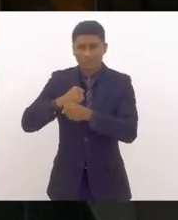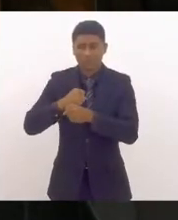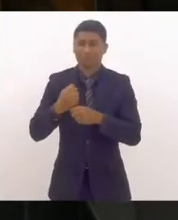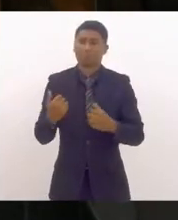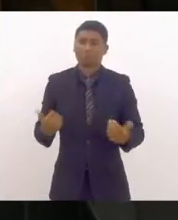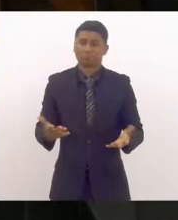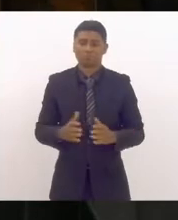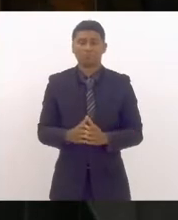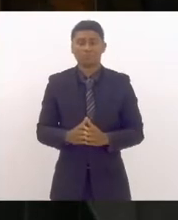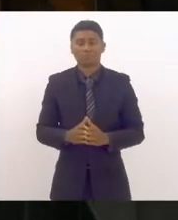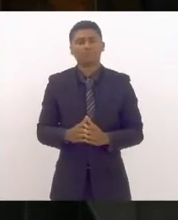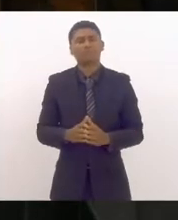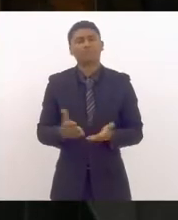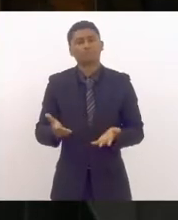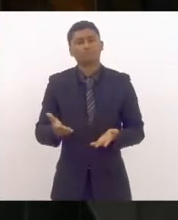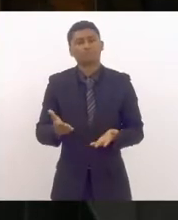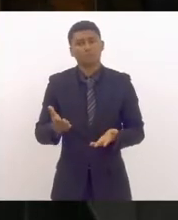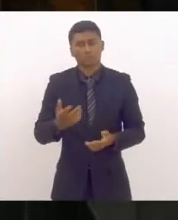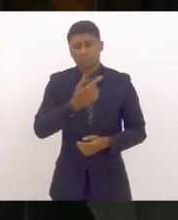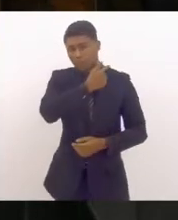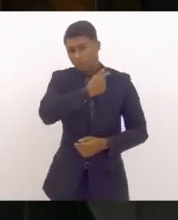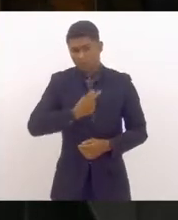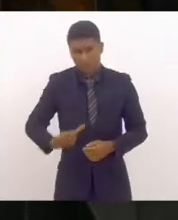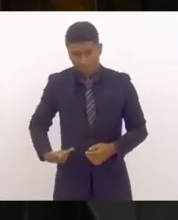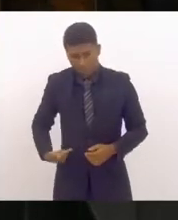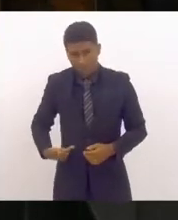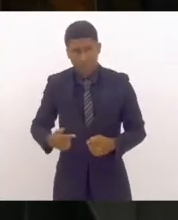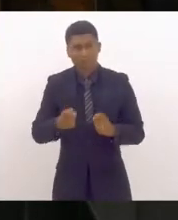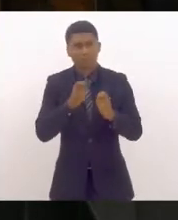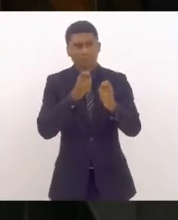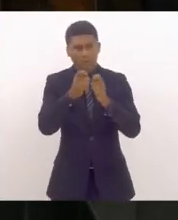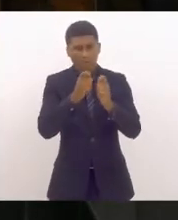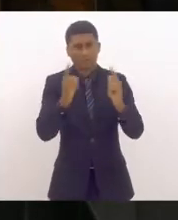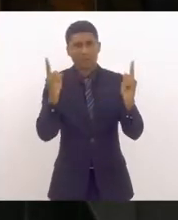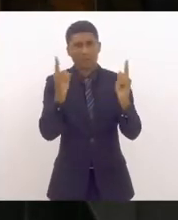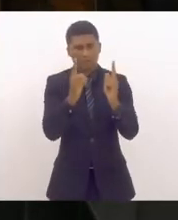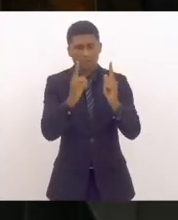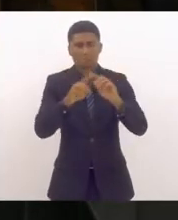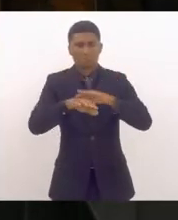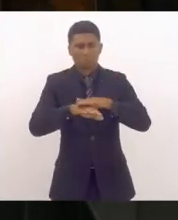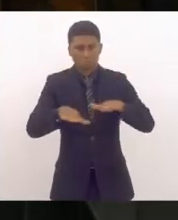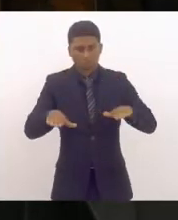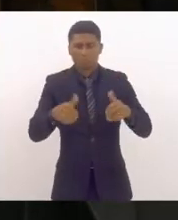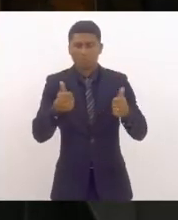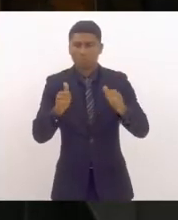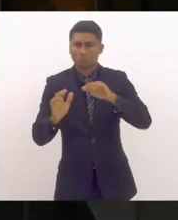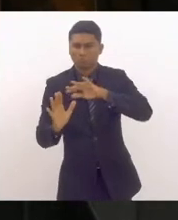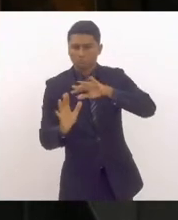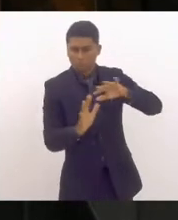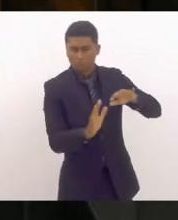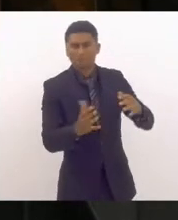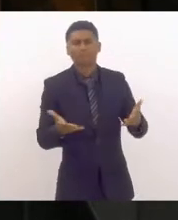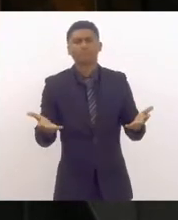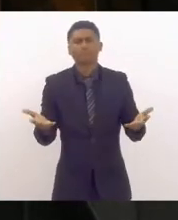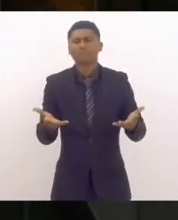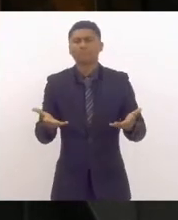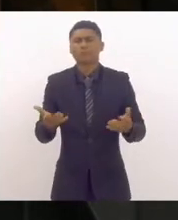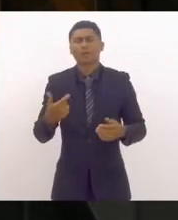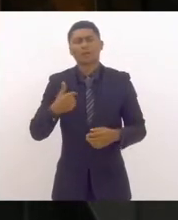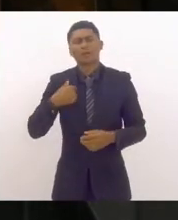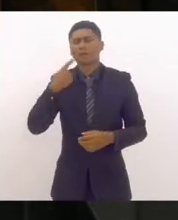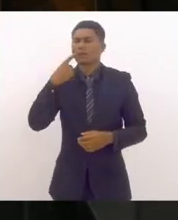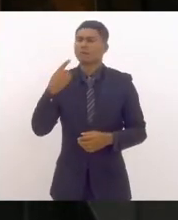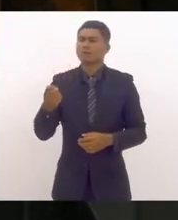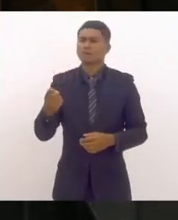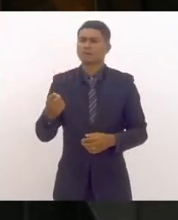entrevista do governador tu Desenrola Rio para os tempos atuais deputados waldeck eu vi